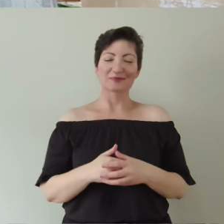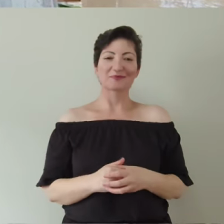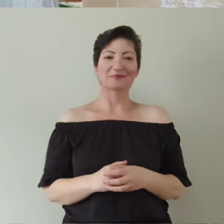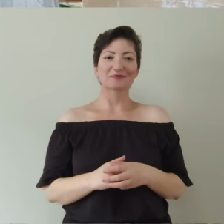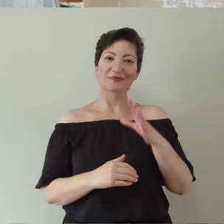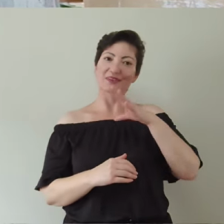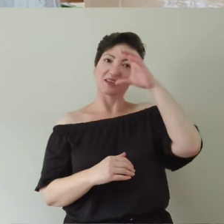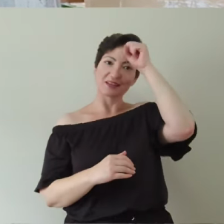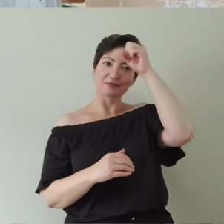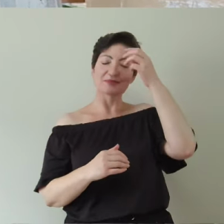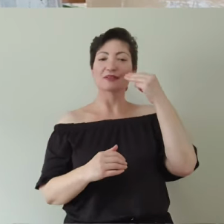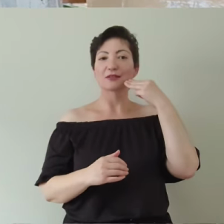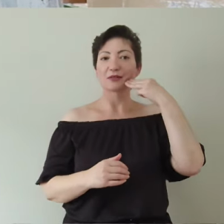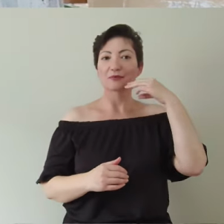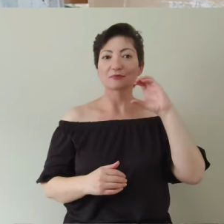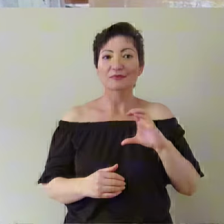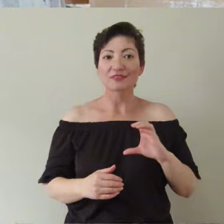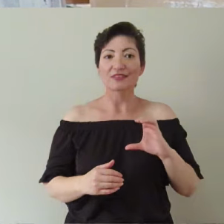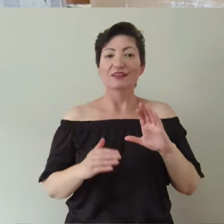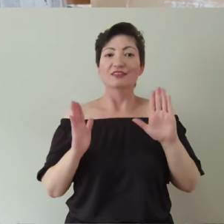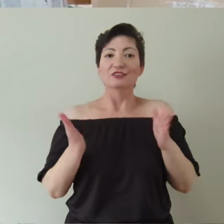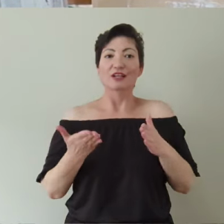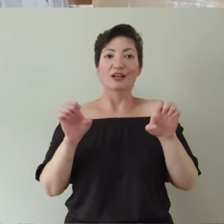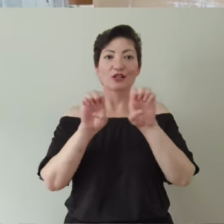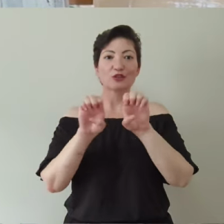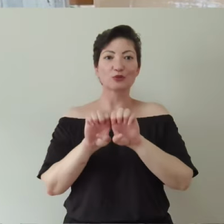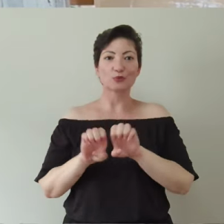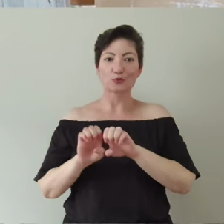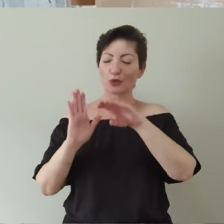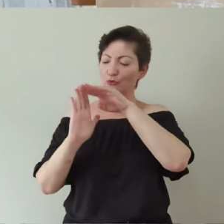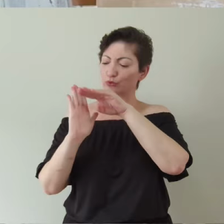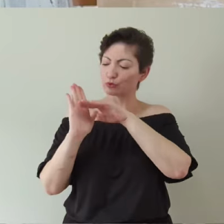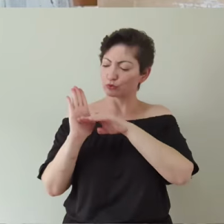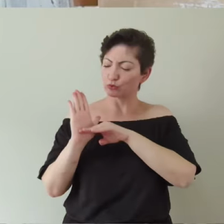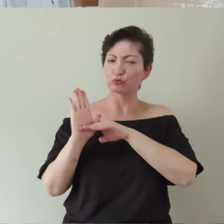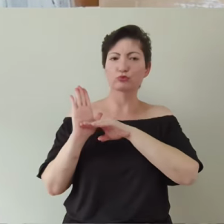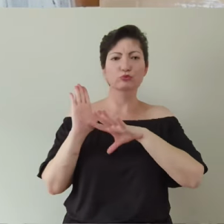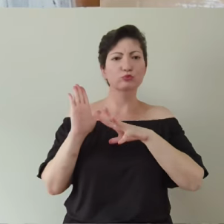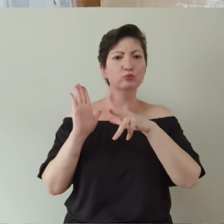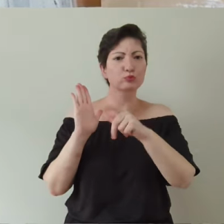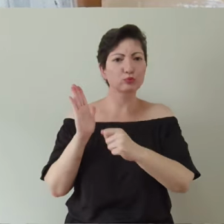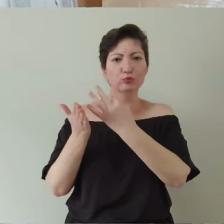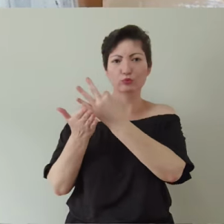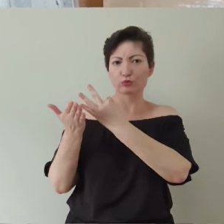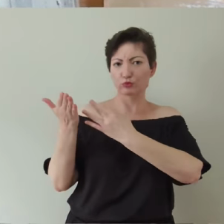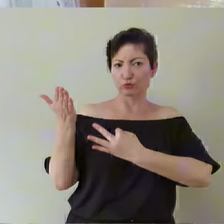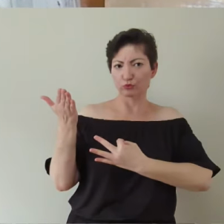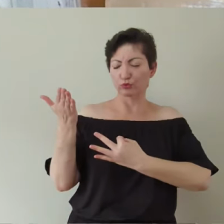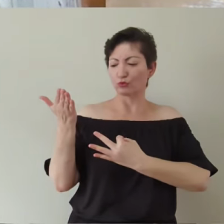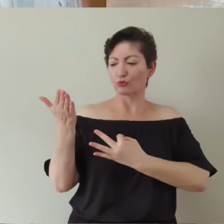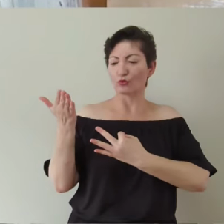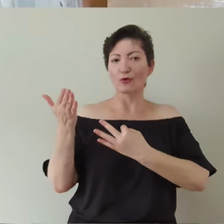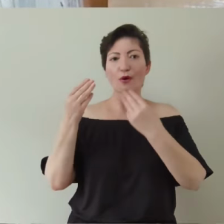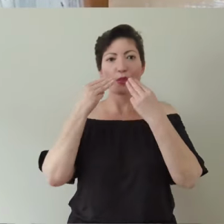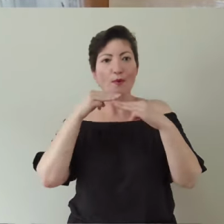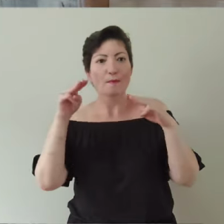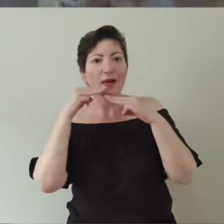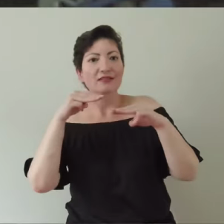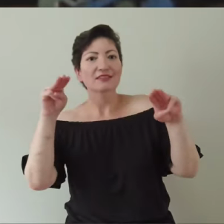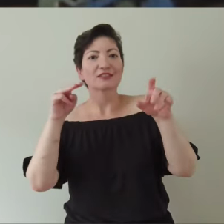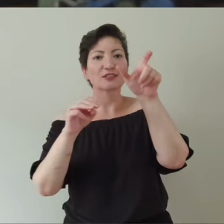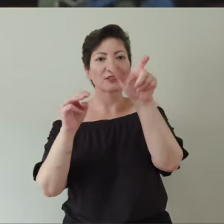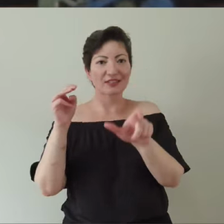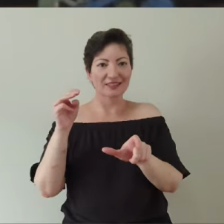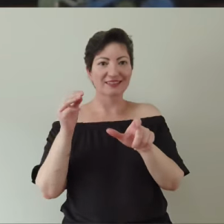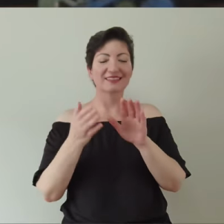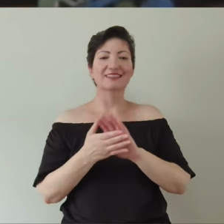E daí a Michela já veio com uma estrutura do roteiro dessas crianças, do mensageiro. O Davi já